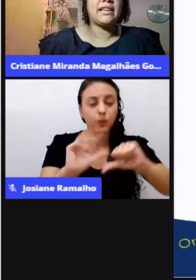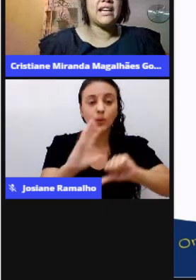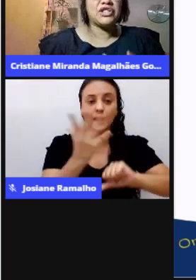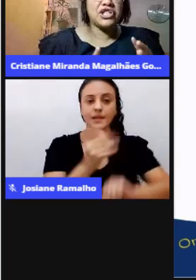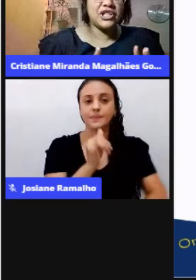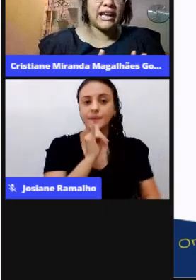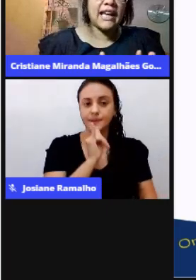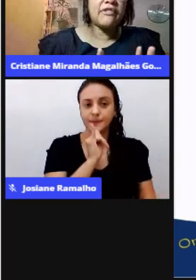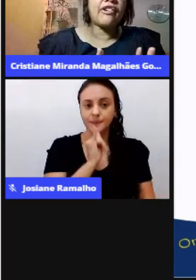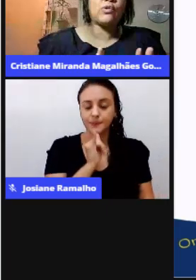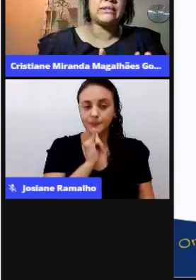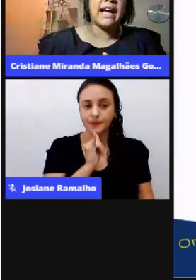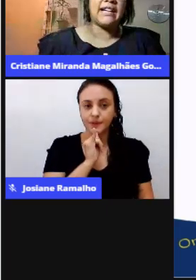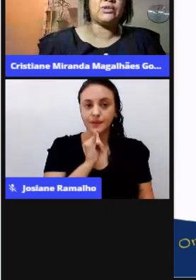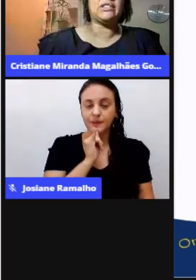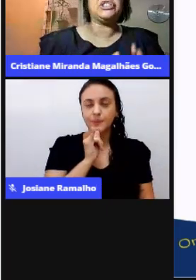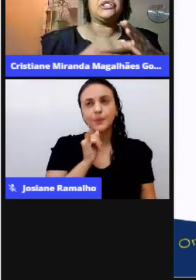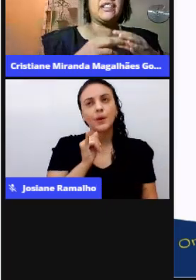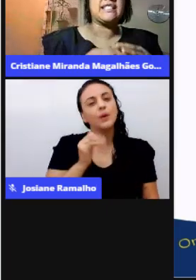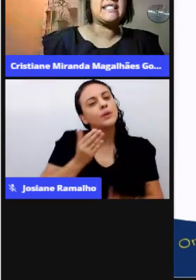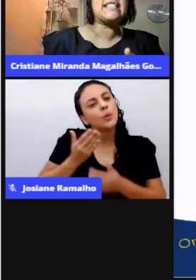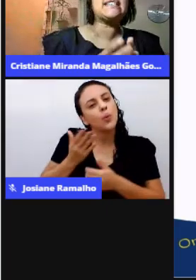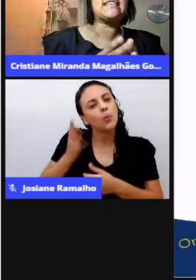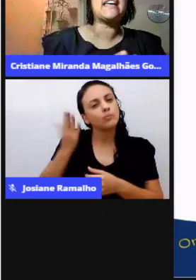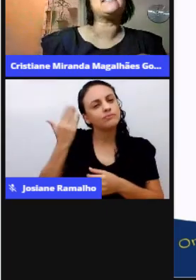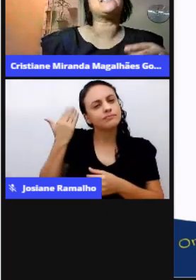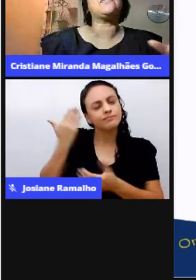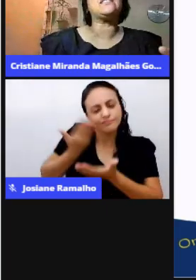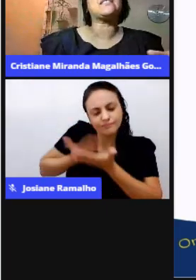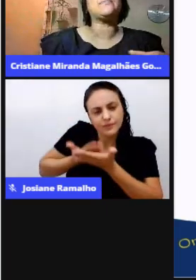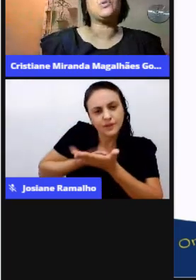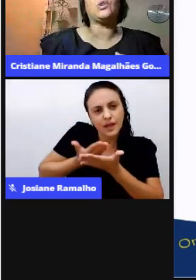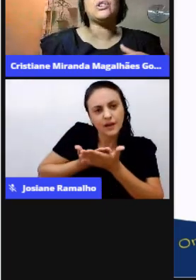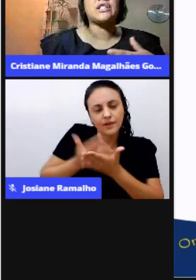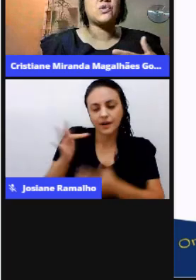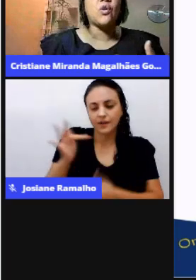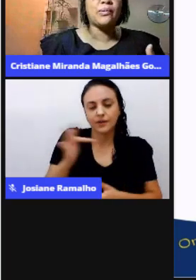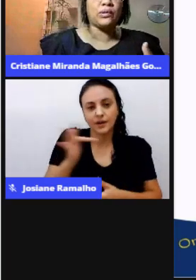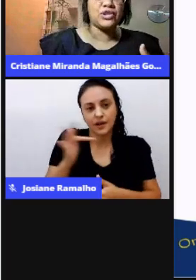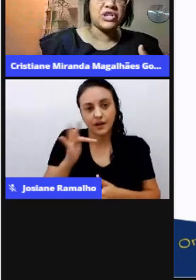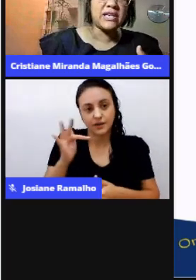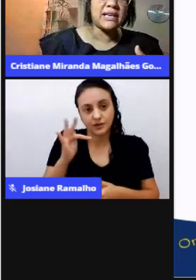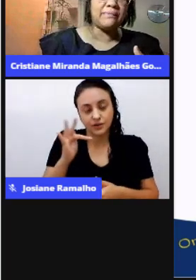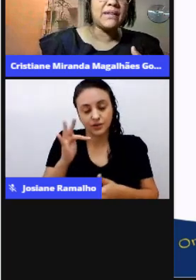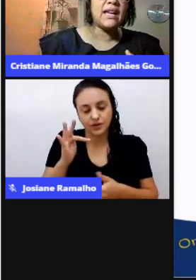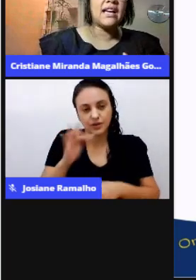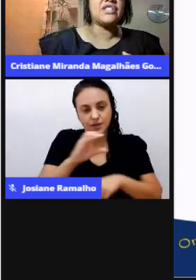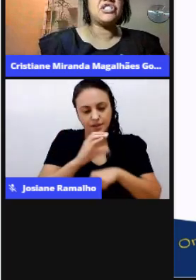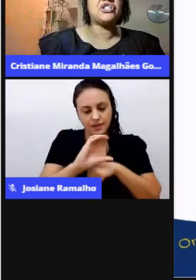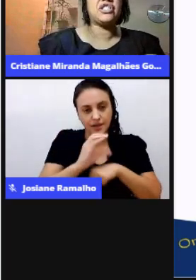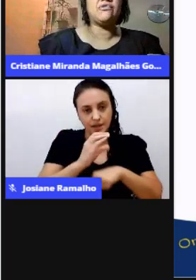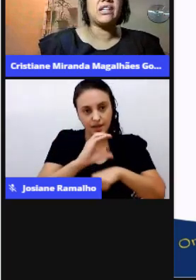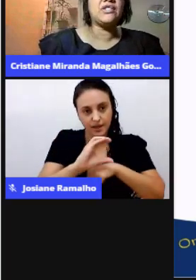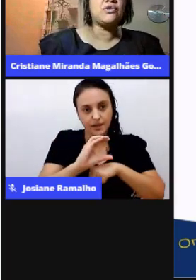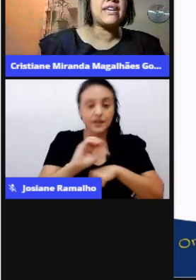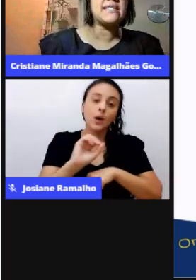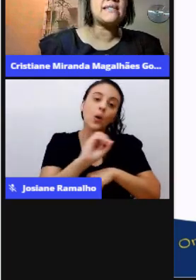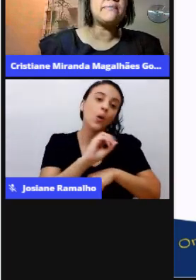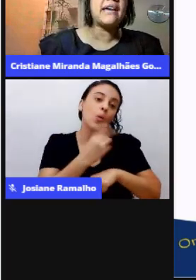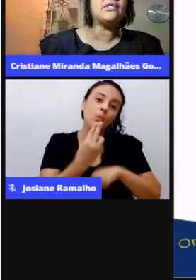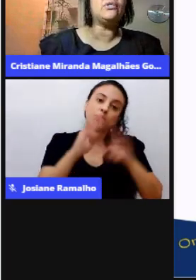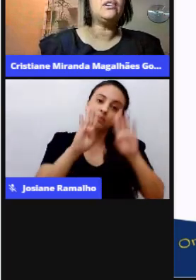exemplo aqui. A gente lá na faculdade, quando a gente fazia ciências físicas, biológicas ou biologia, a gente tinha um